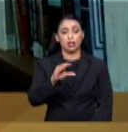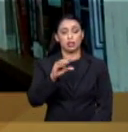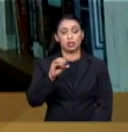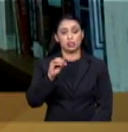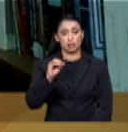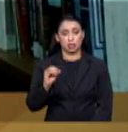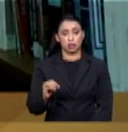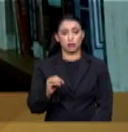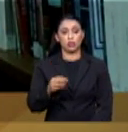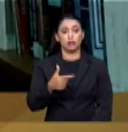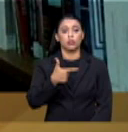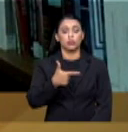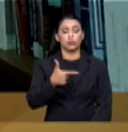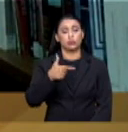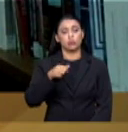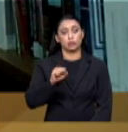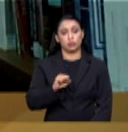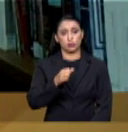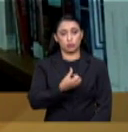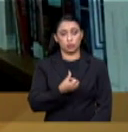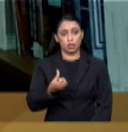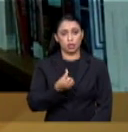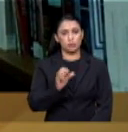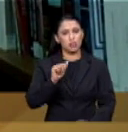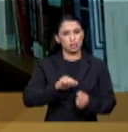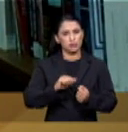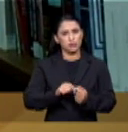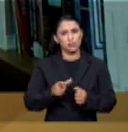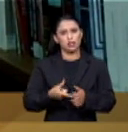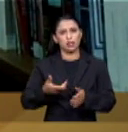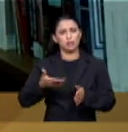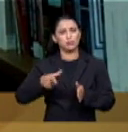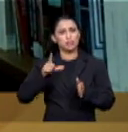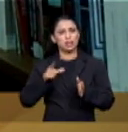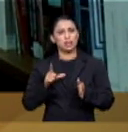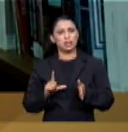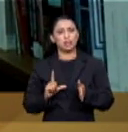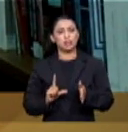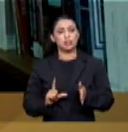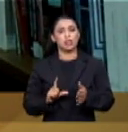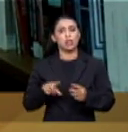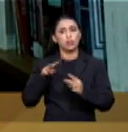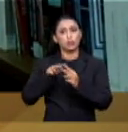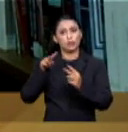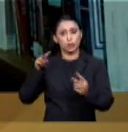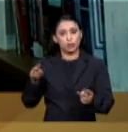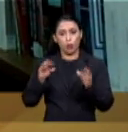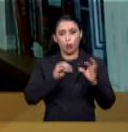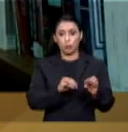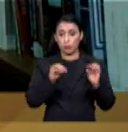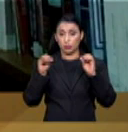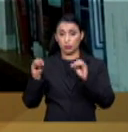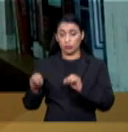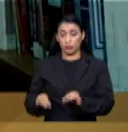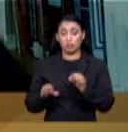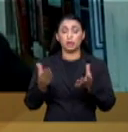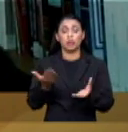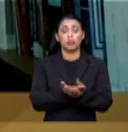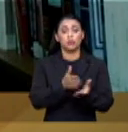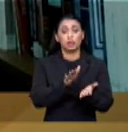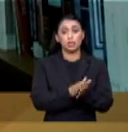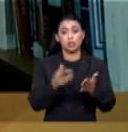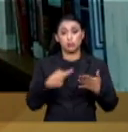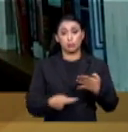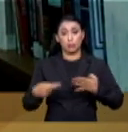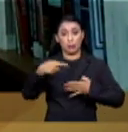civil originária 2866, como já o fizemos anteriormente, e outras foram retiradas do plenário virtual para que o processo com